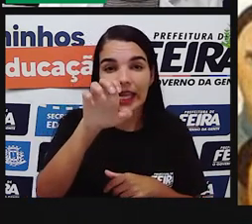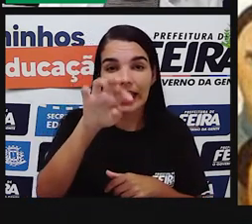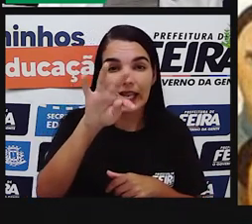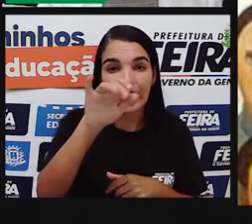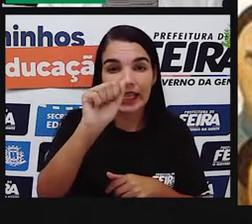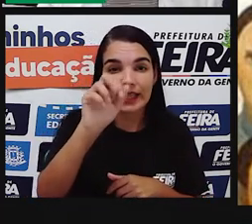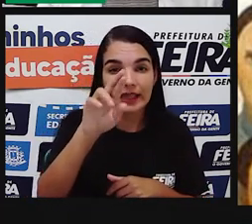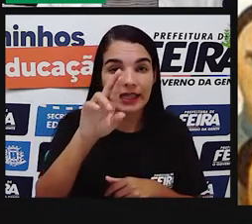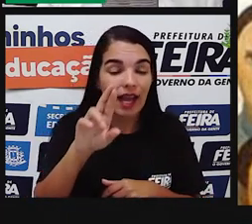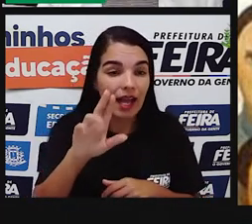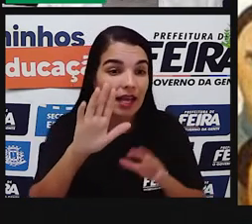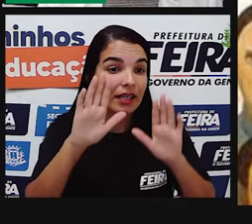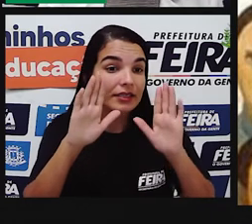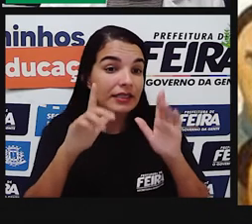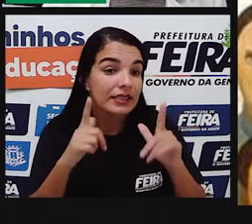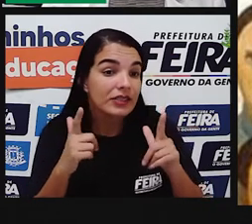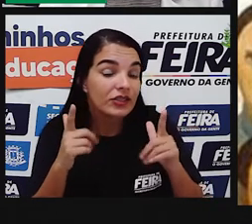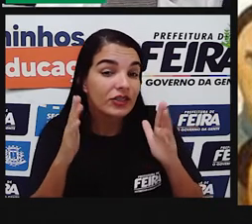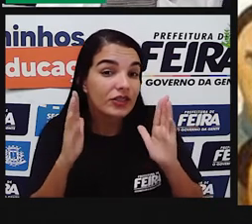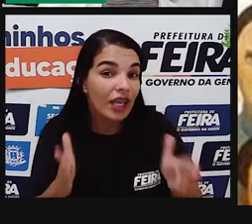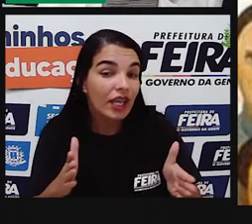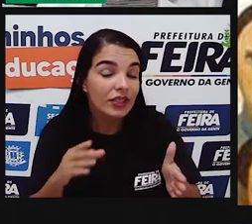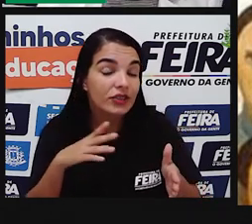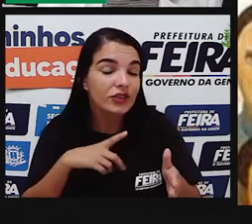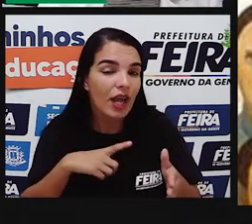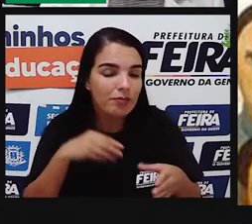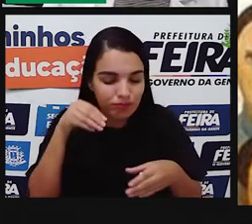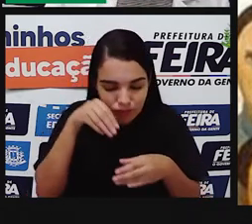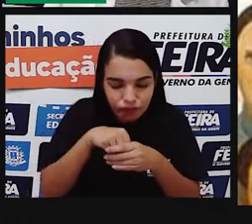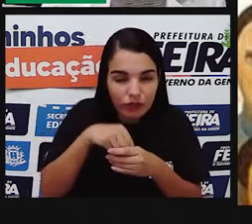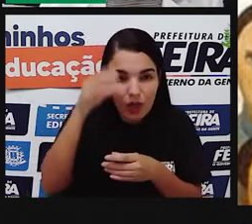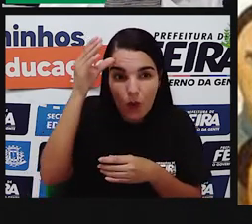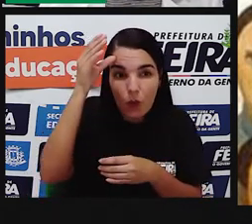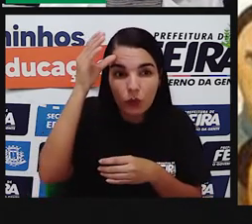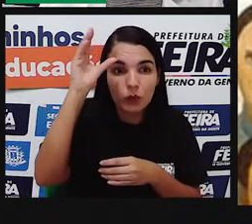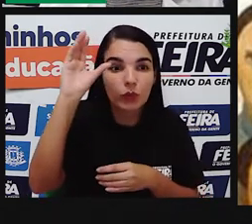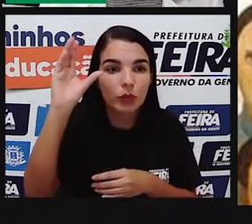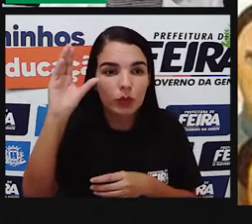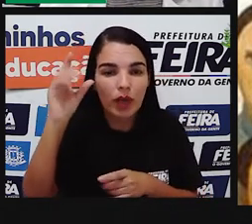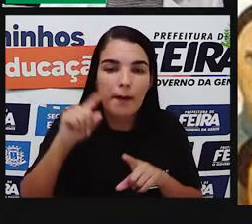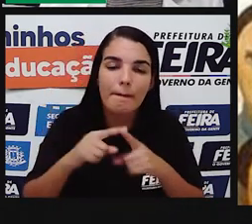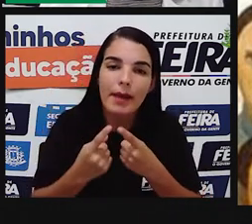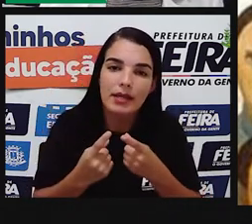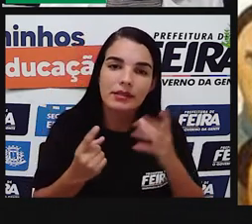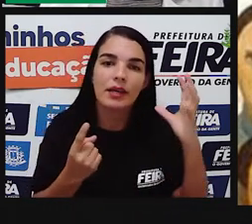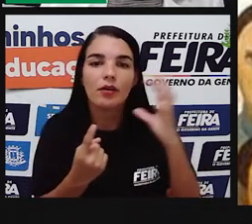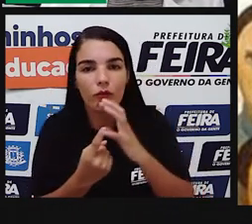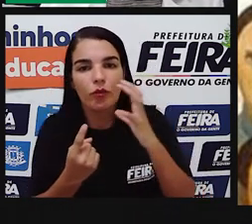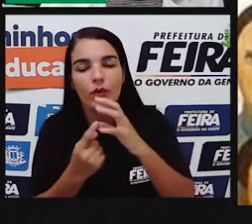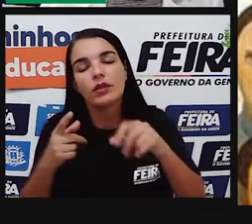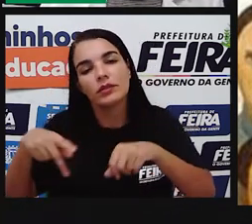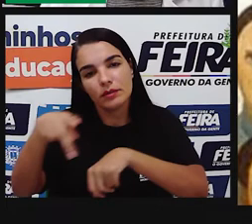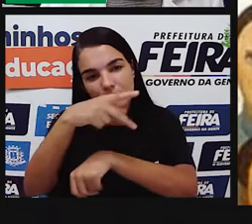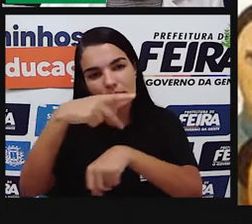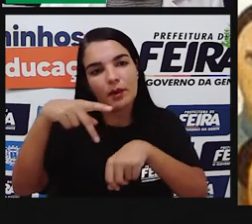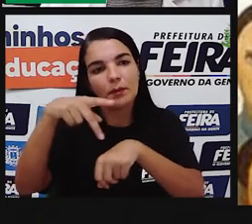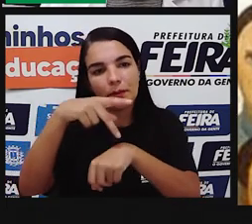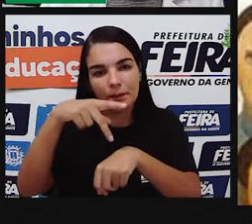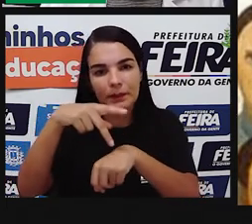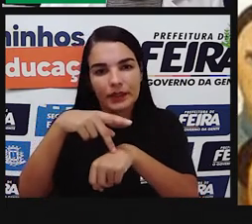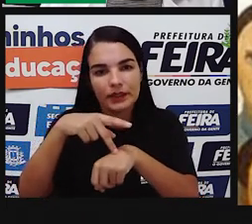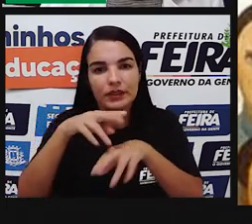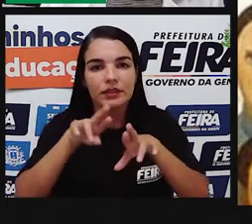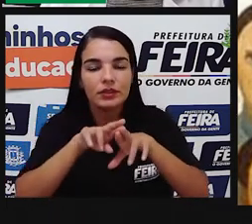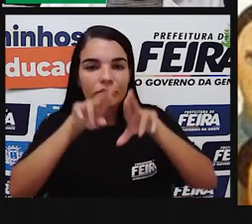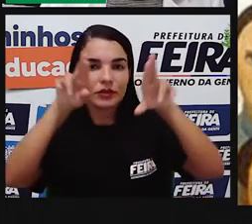palavras que já estão incorporadas em nossa cultura, mas que são de culturas outras, de culturas diferentes das